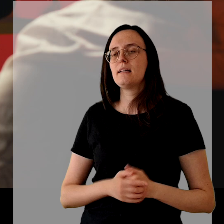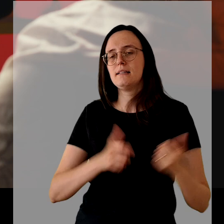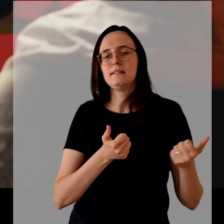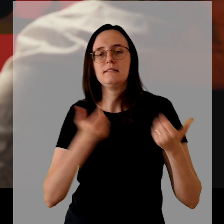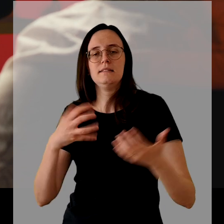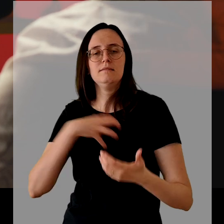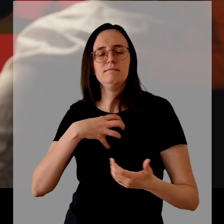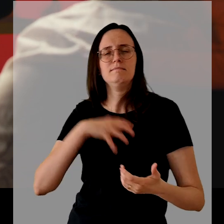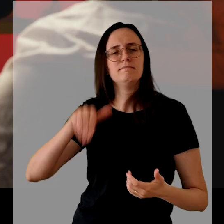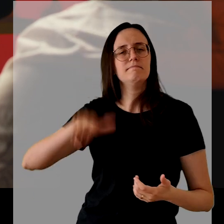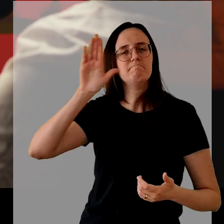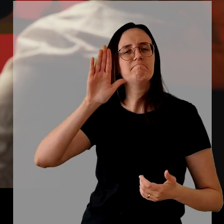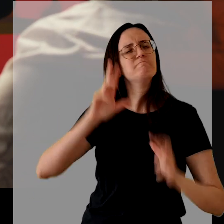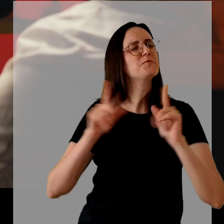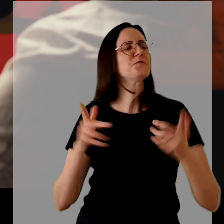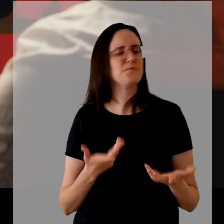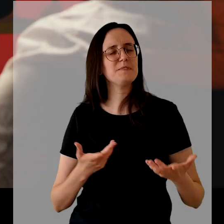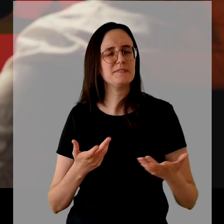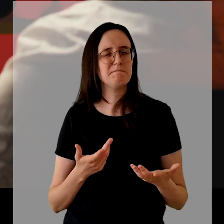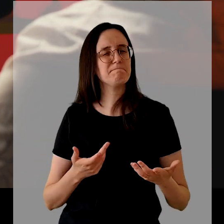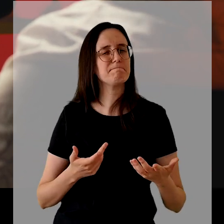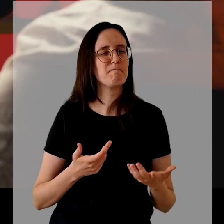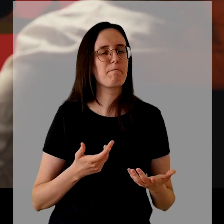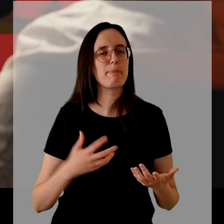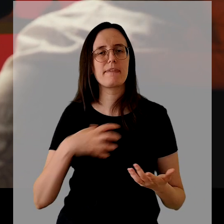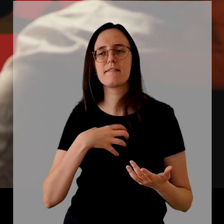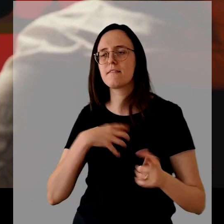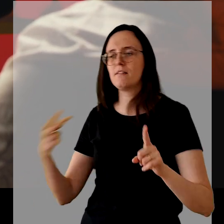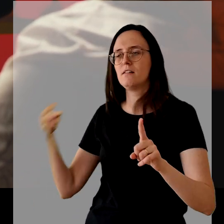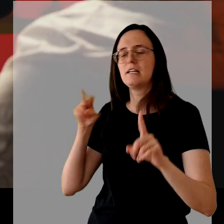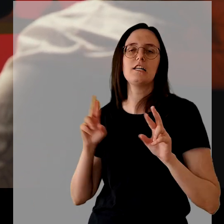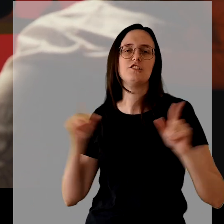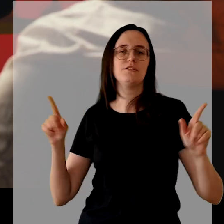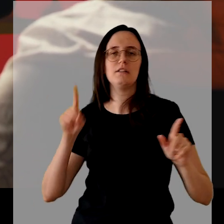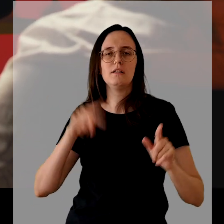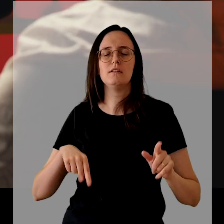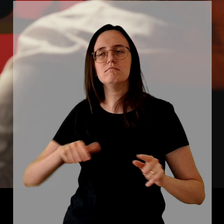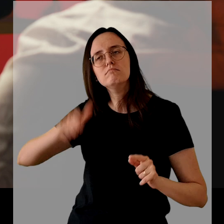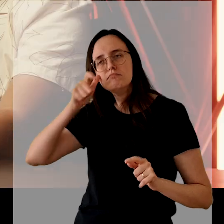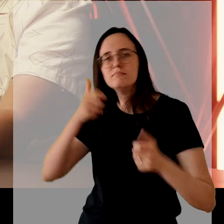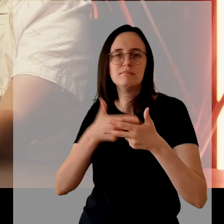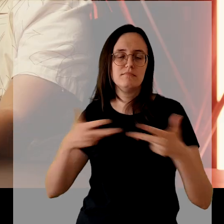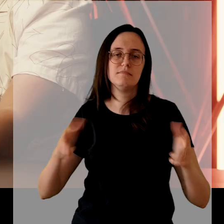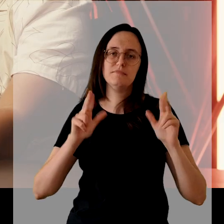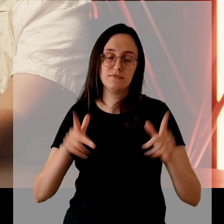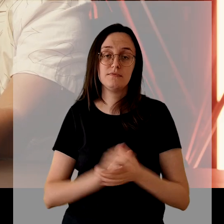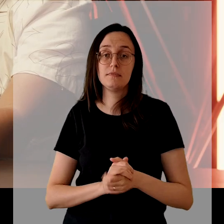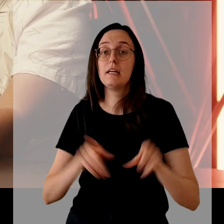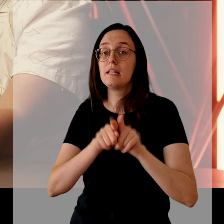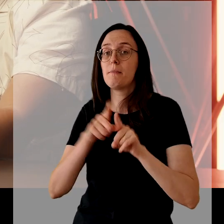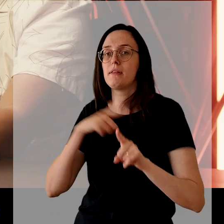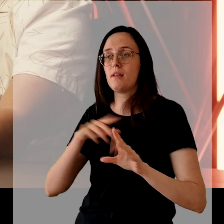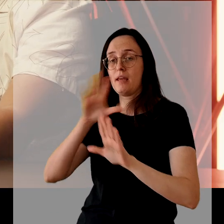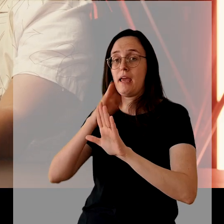Dá uma sensação bem diferente, assim, de uma perspectiva diferente, né, do espectador. Sim. Referente ao que E ainda uma